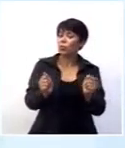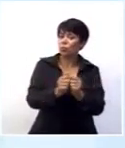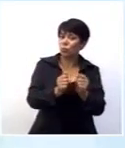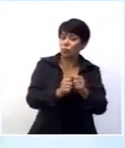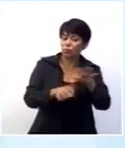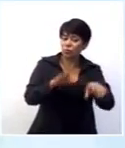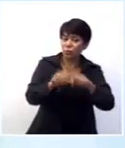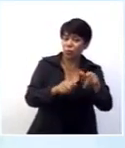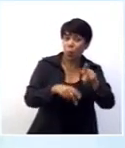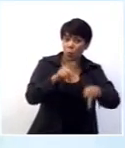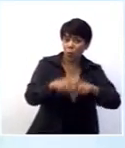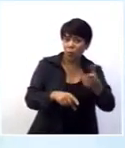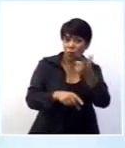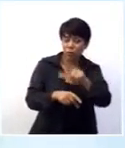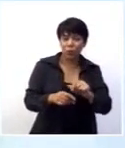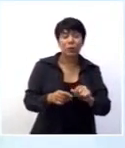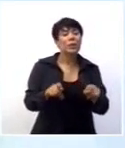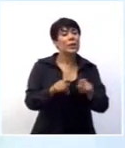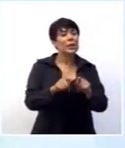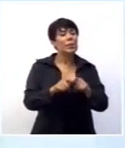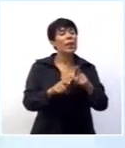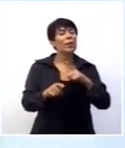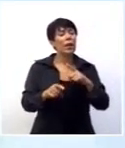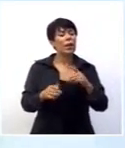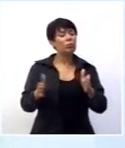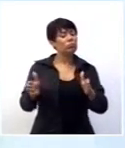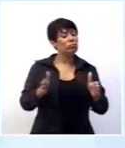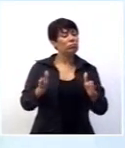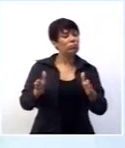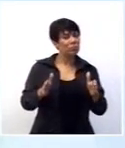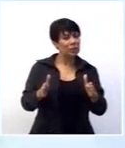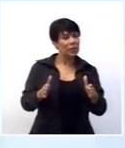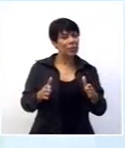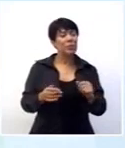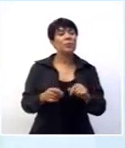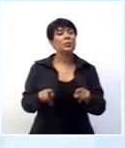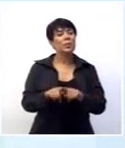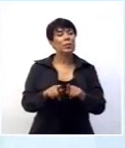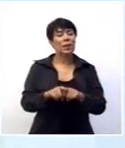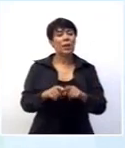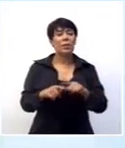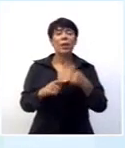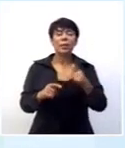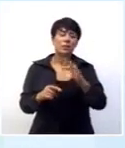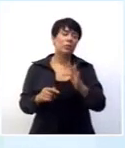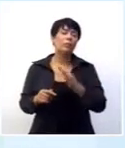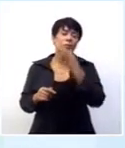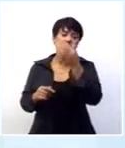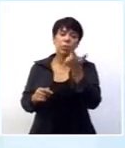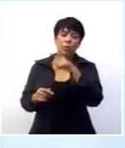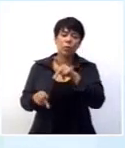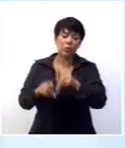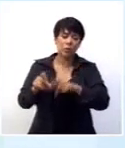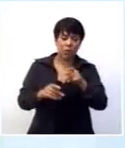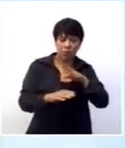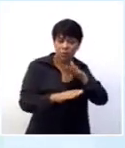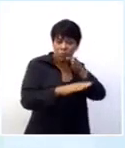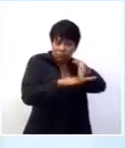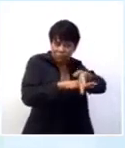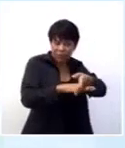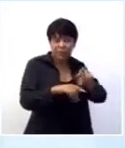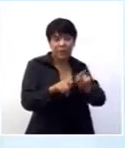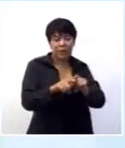o novo império ele vai ter mais um tempo de duração. Posteriormente ele acaba sendo invadido por outros povos, né? A gente pode pensar aí